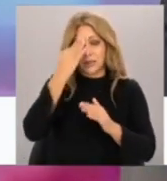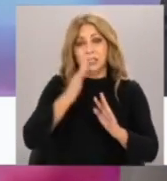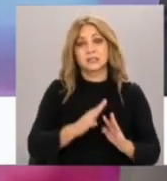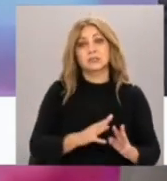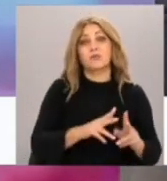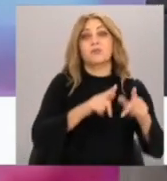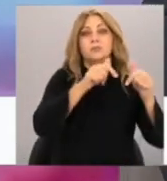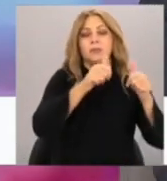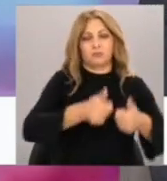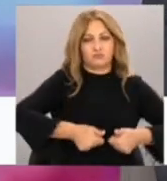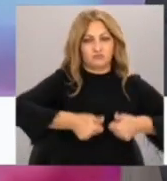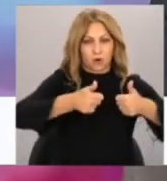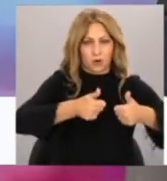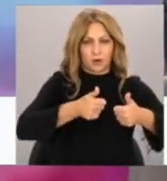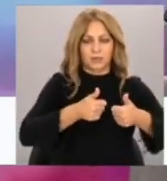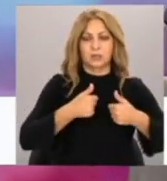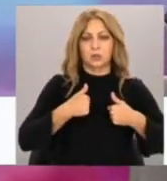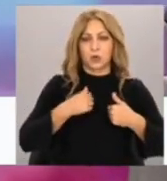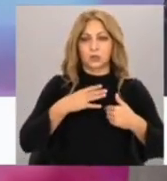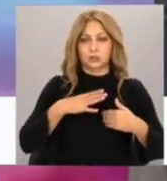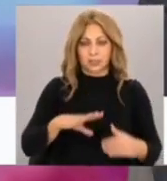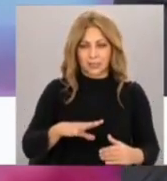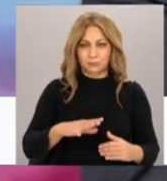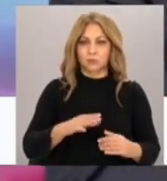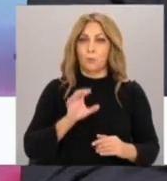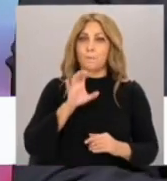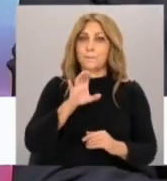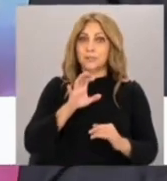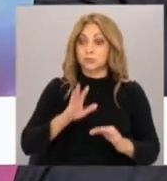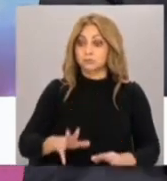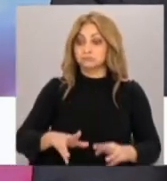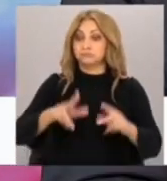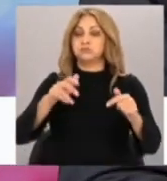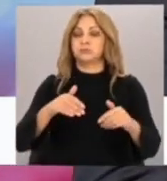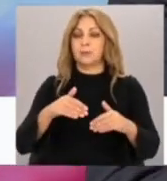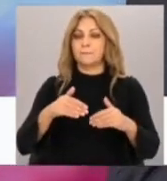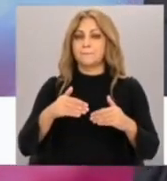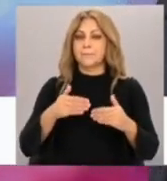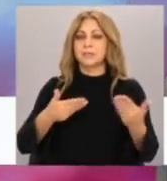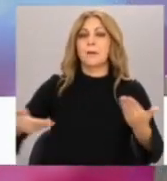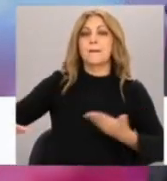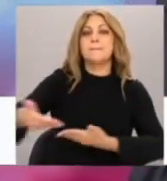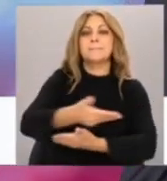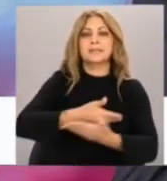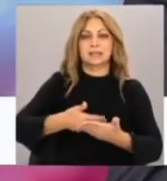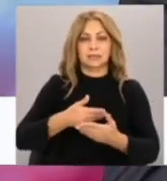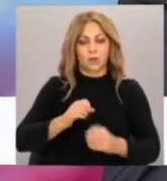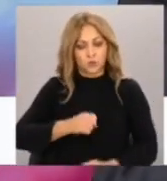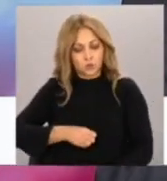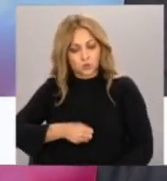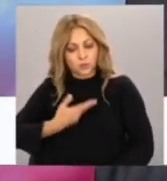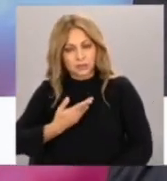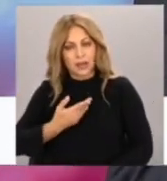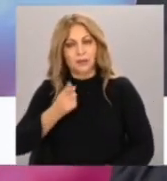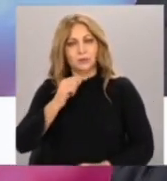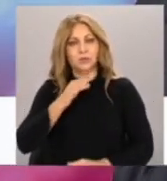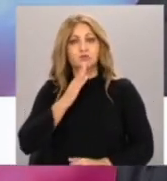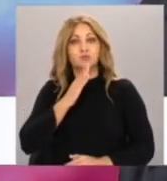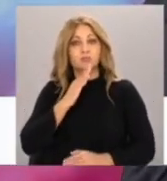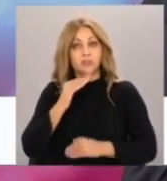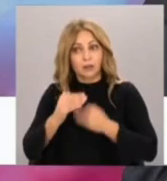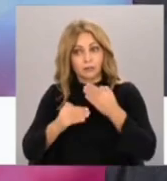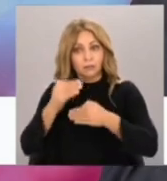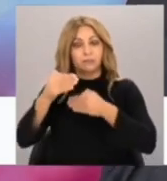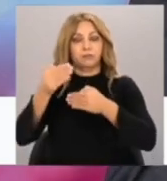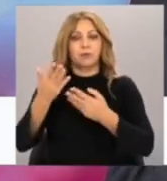melhor aquilo que nós queremos aquilo que nós queremos um país Próspero de uma prosperidade partilhada não só solidário e sustentável nas